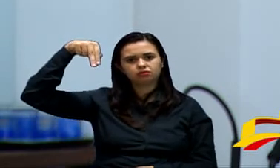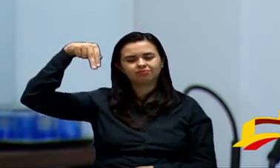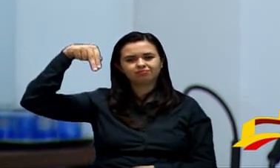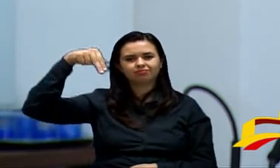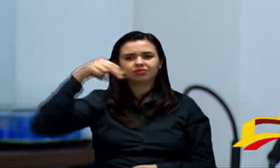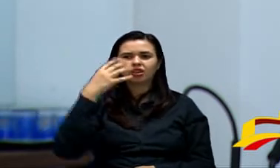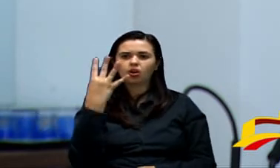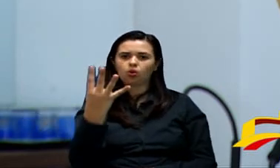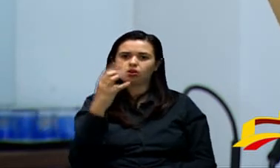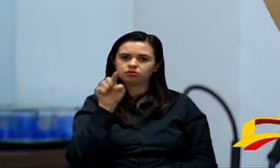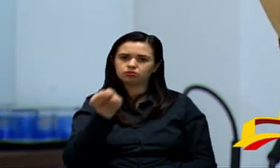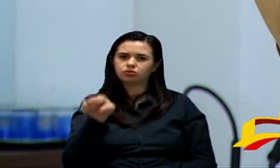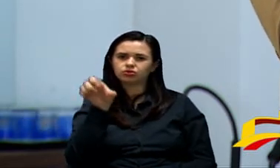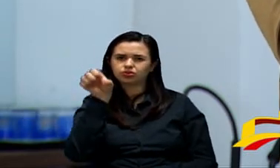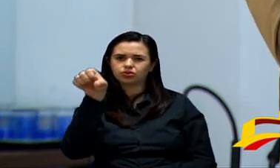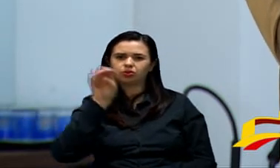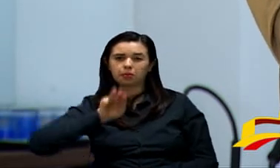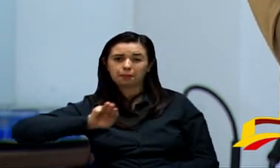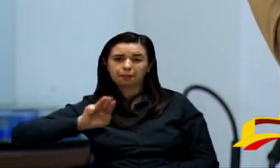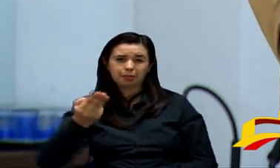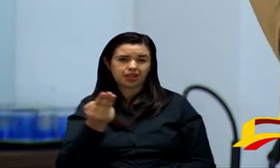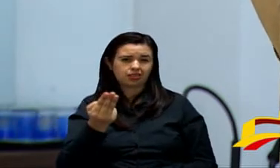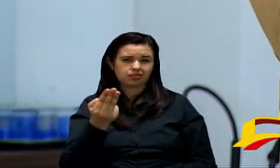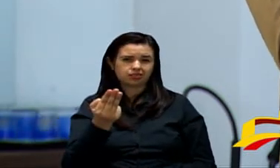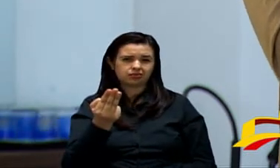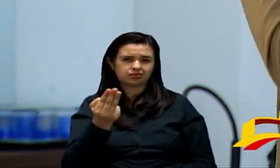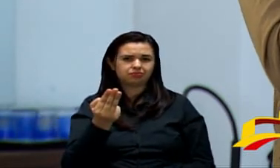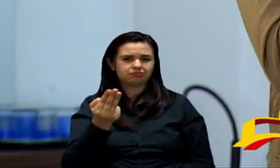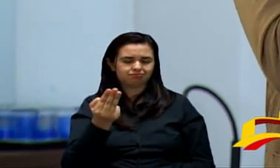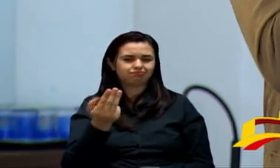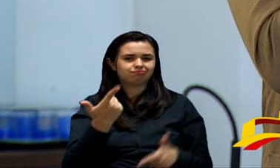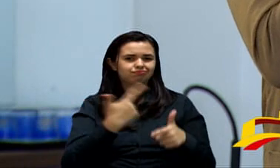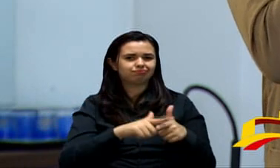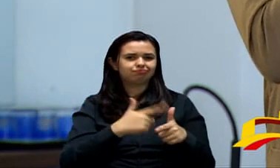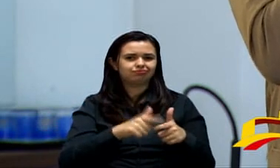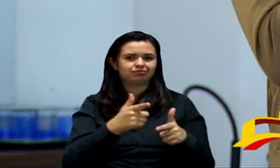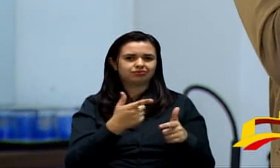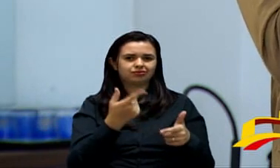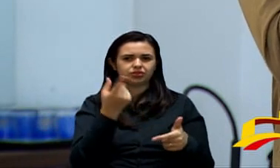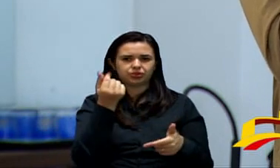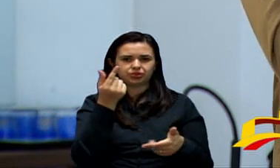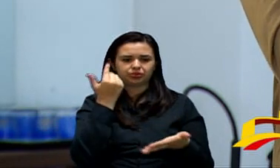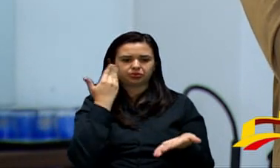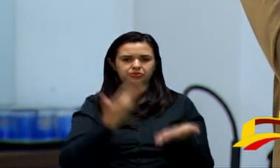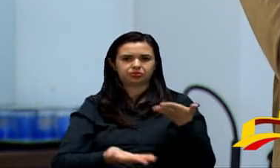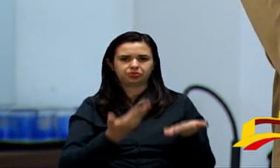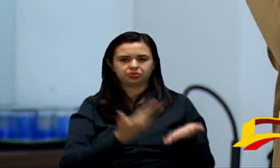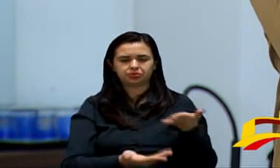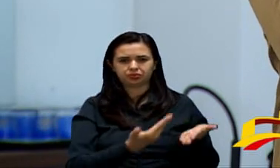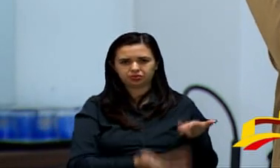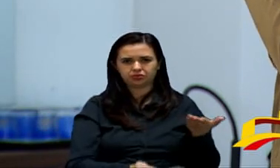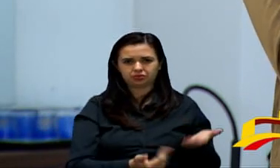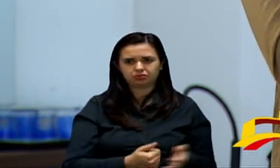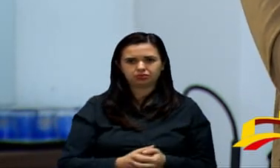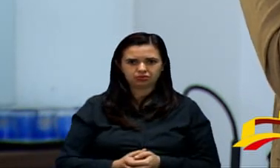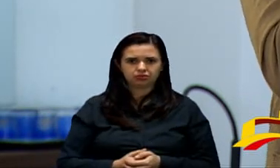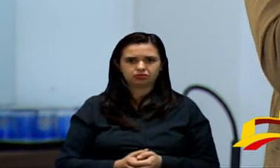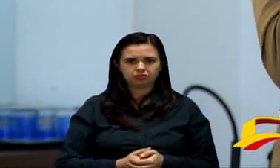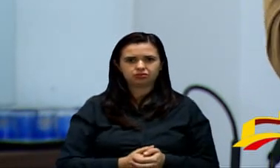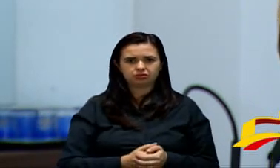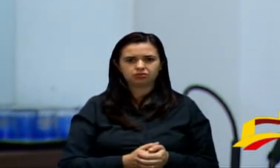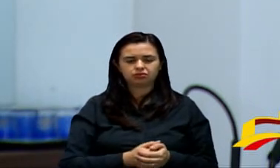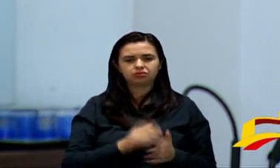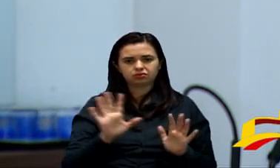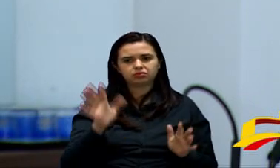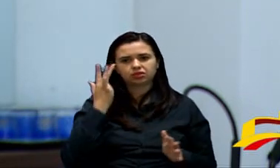milhões. 4,9 milhões, esse estado teve um prejuízo por conta do mau uso dos recursos públicos. Então, o indiciamento é muito bem feito. Eu